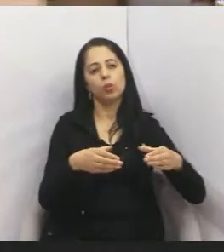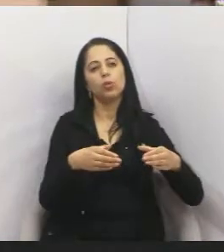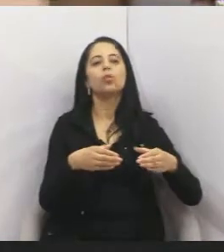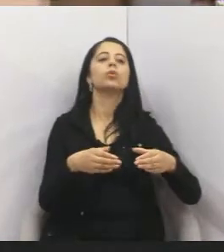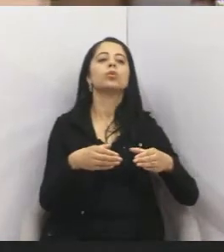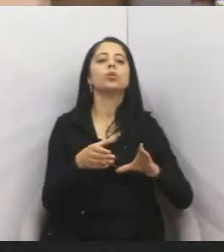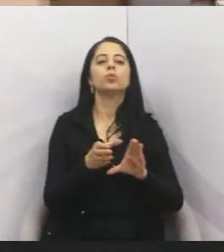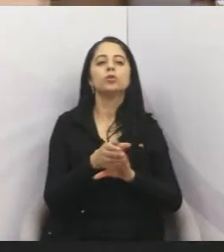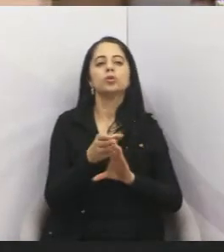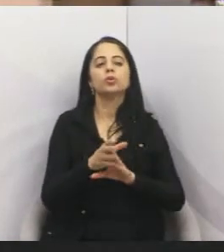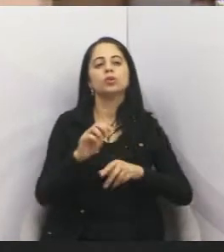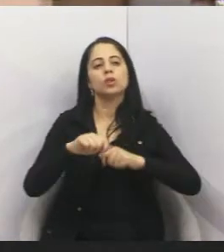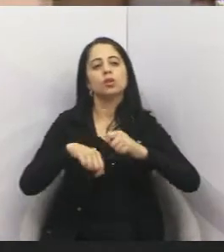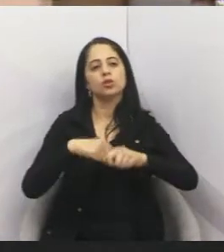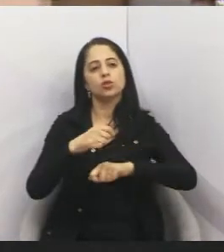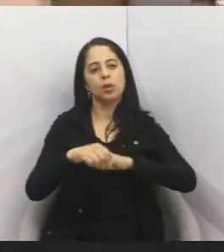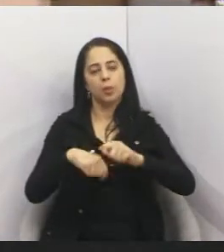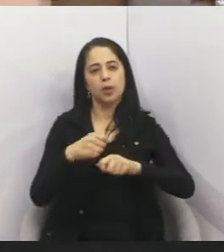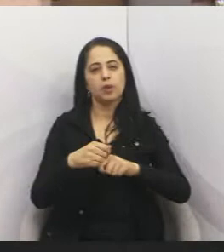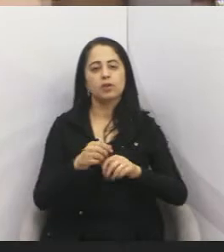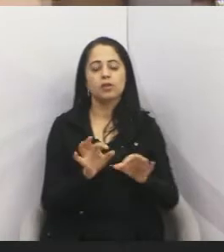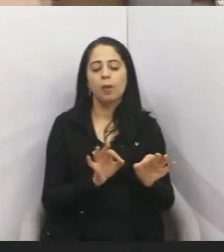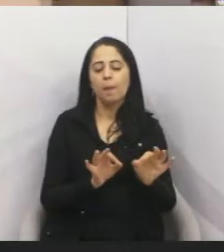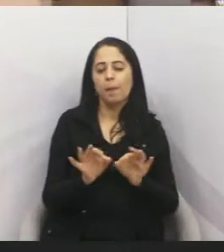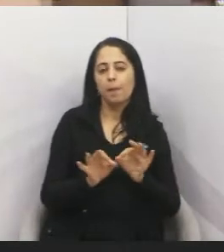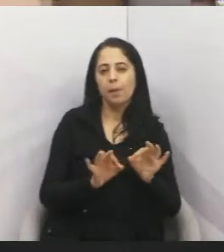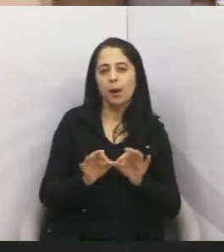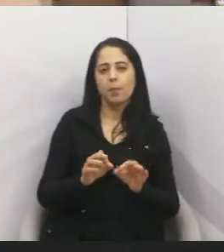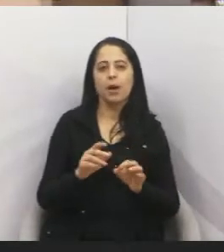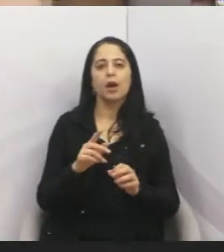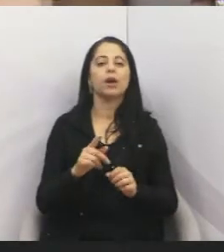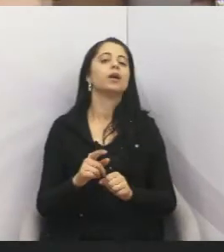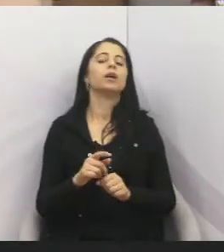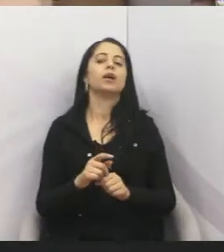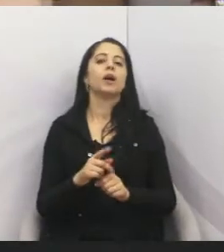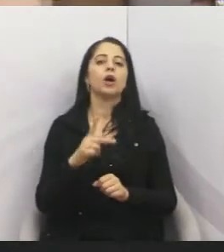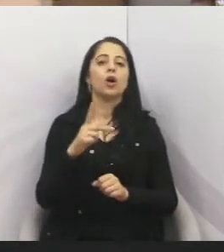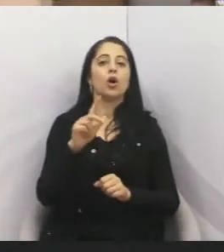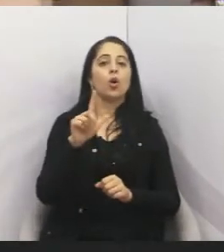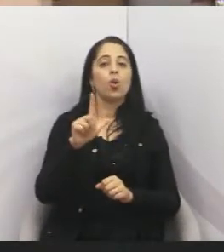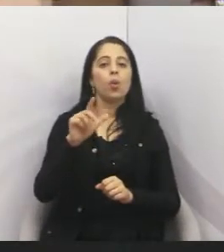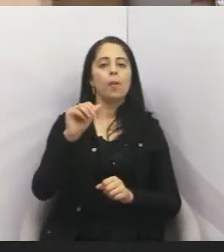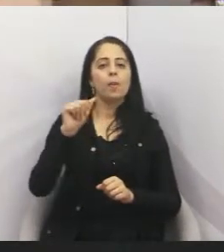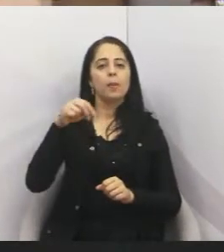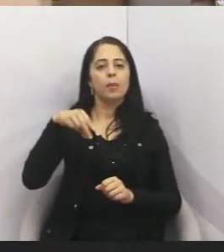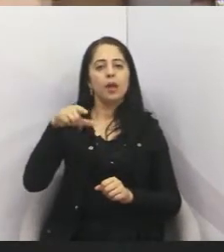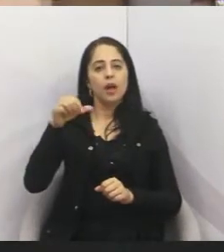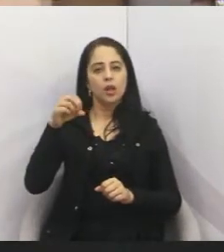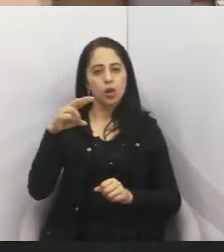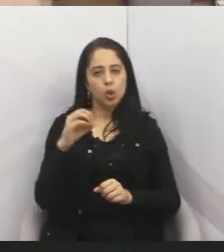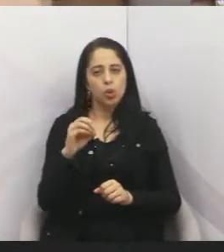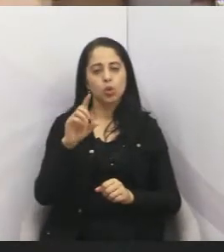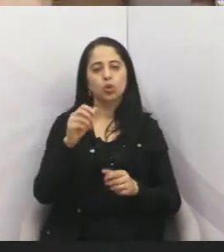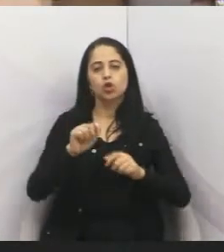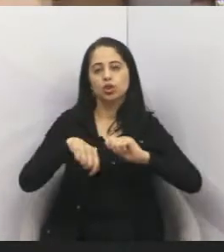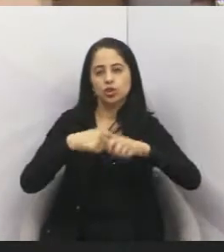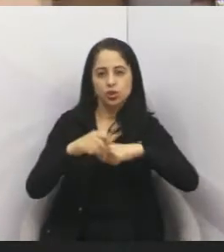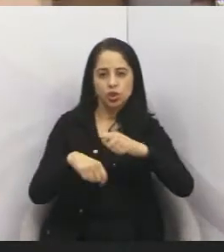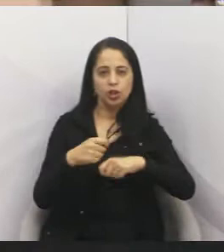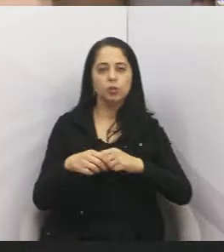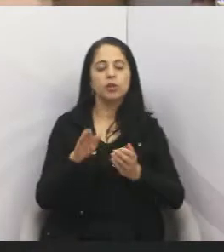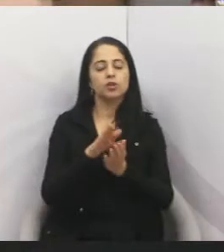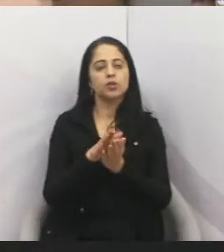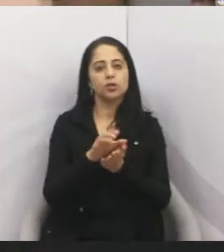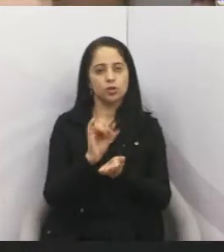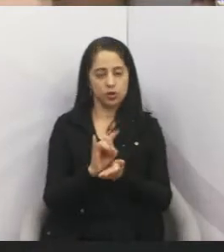do Conselho Gestor da revisão do Plano Diretor de Ordenamento Territorial do município de Jacareí, com a finalidade de receber